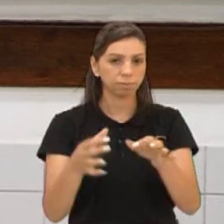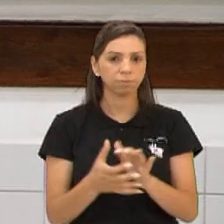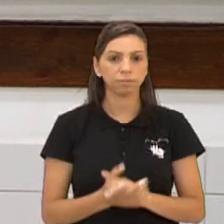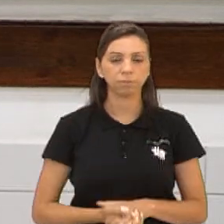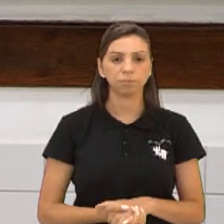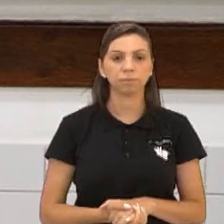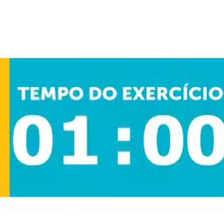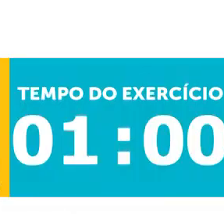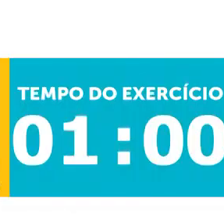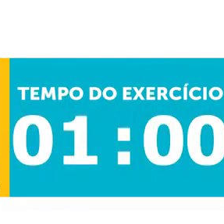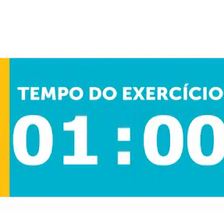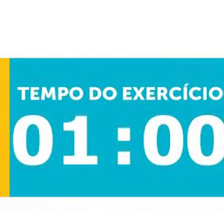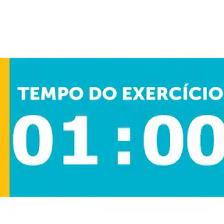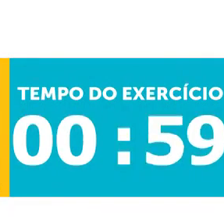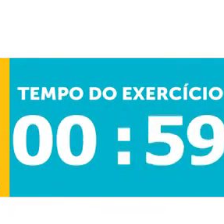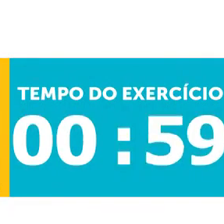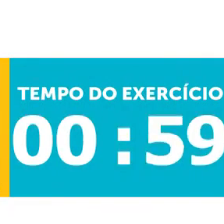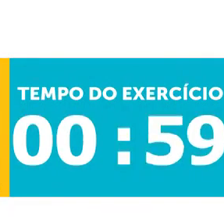correta